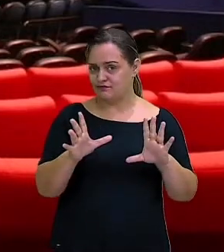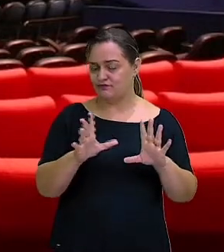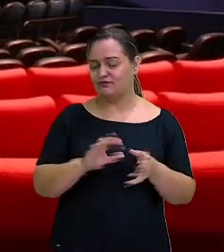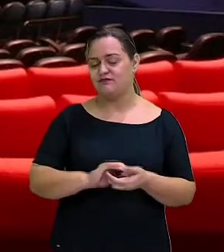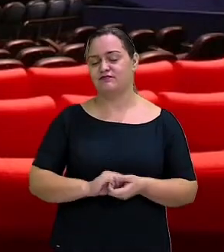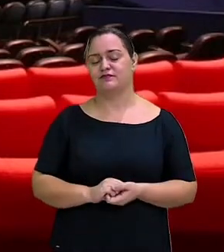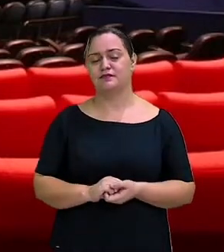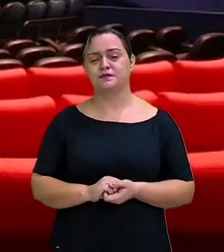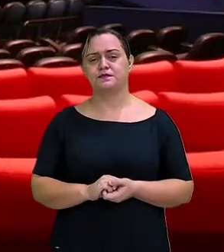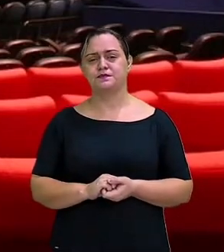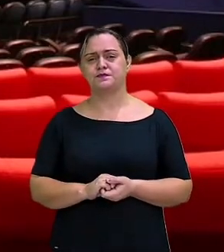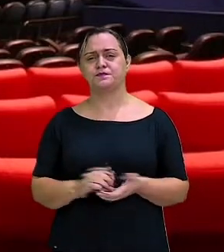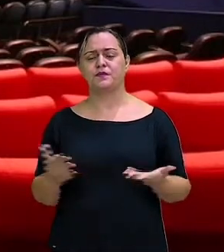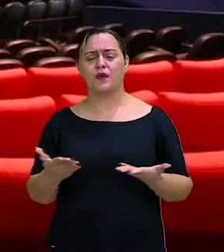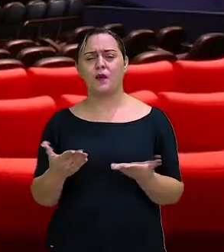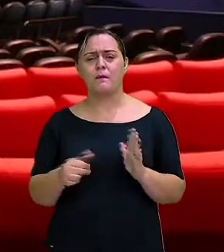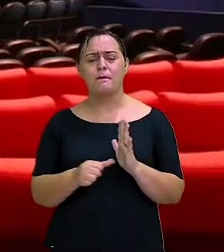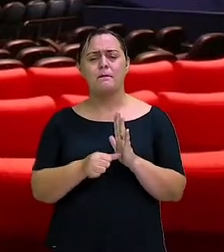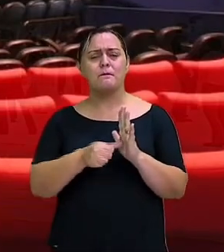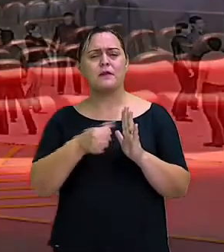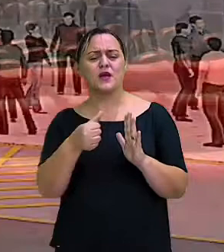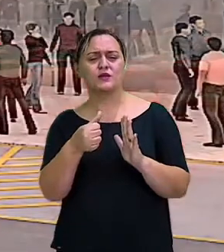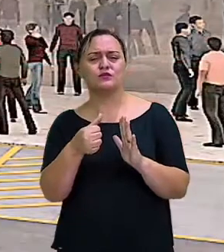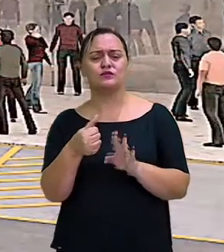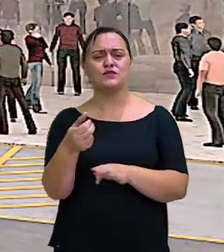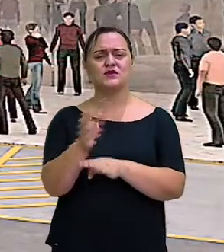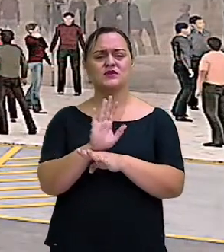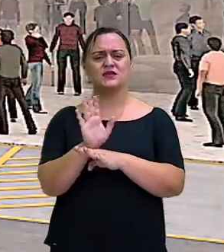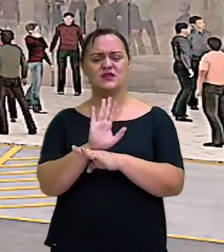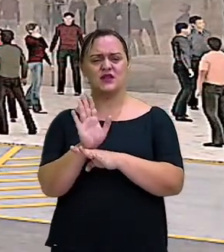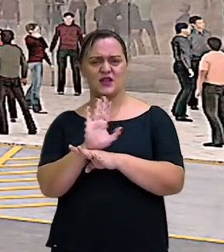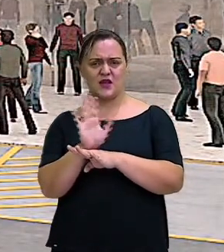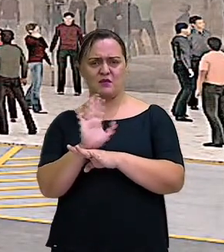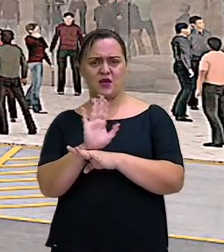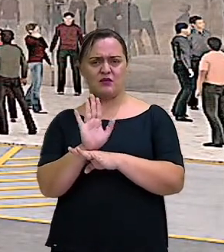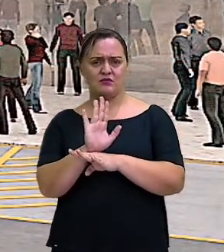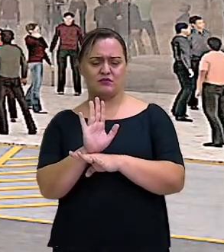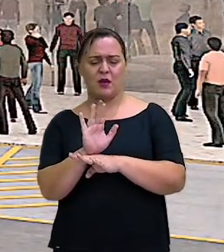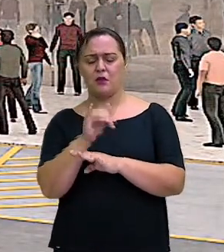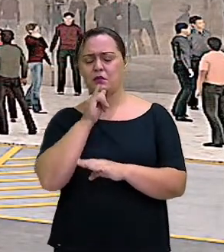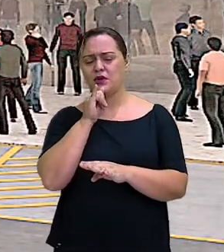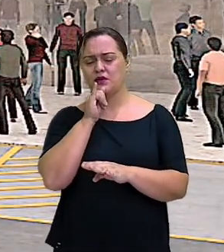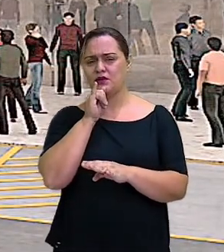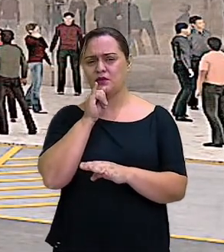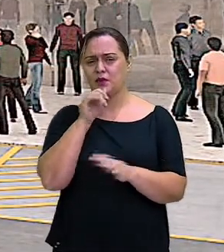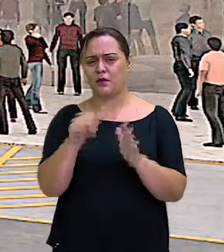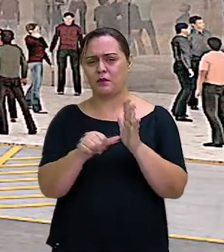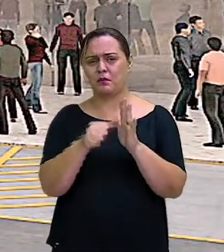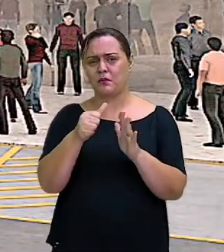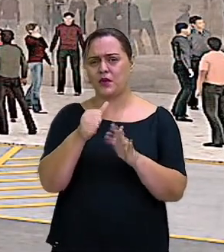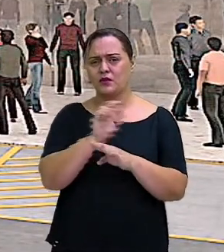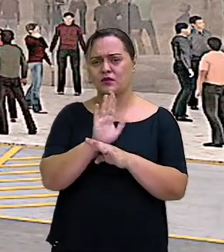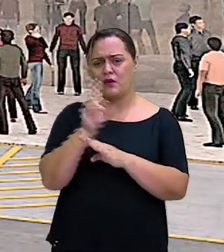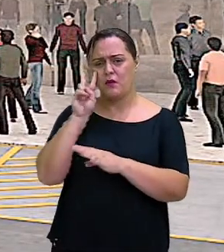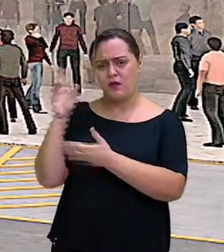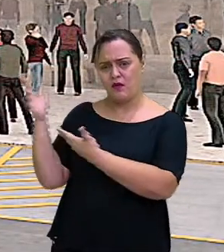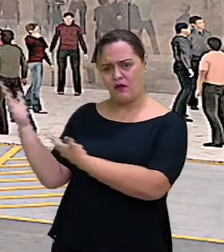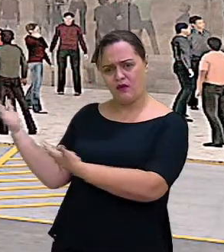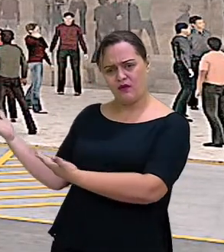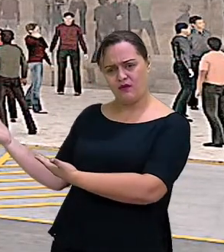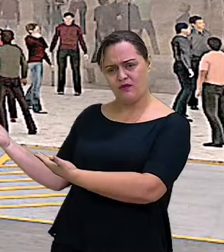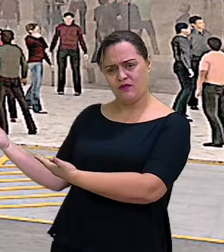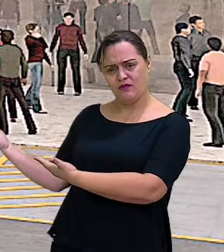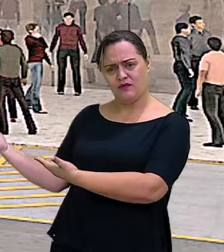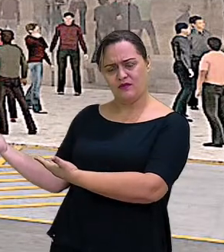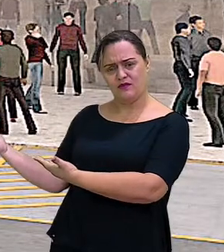cinema autossustentável, alguém já ouviu falar? Existe, professor, esse cinema? Olha que maravilha, gente, esse